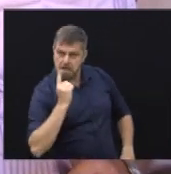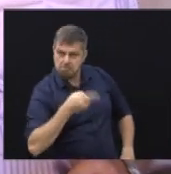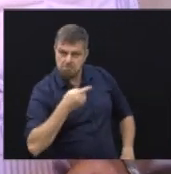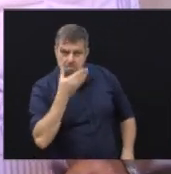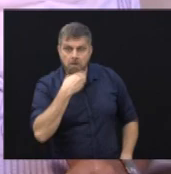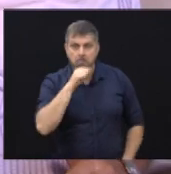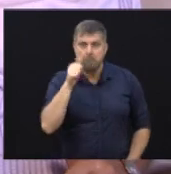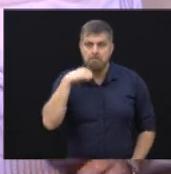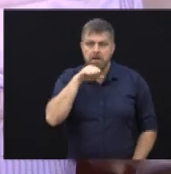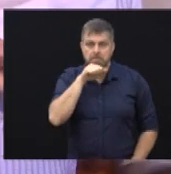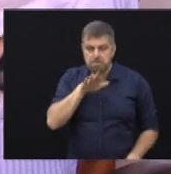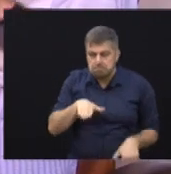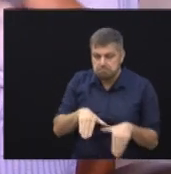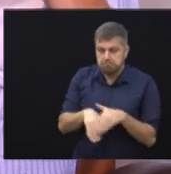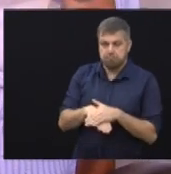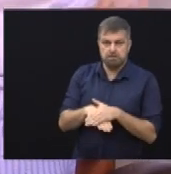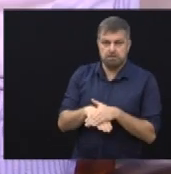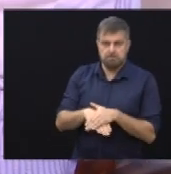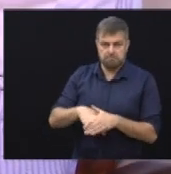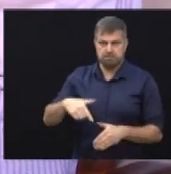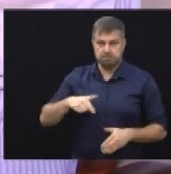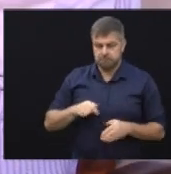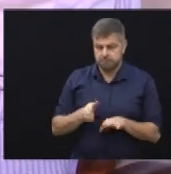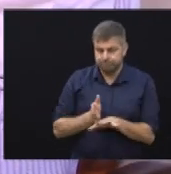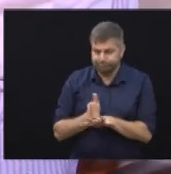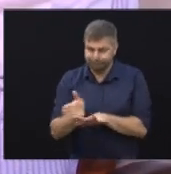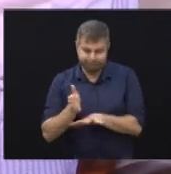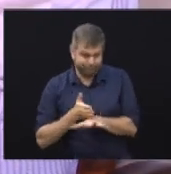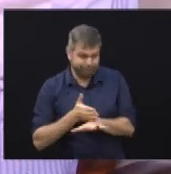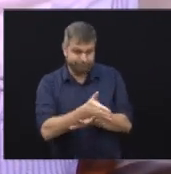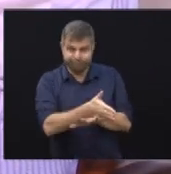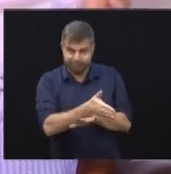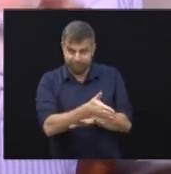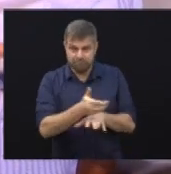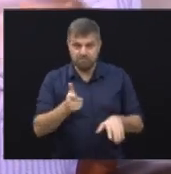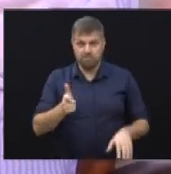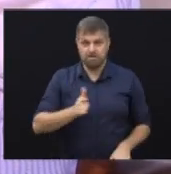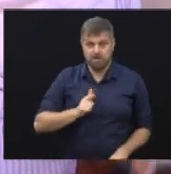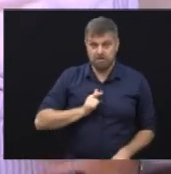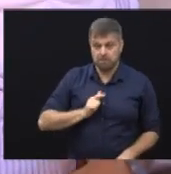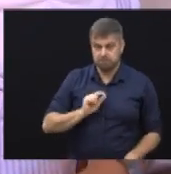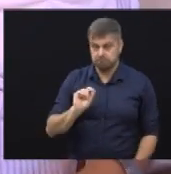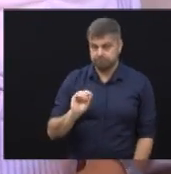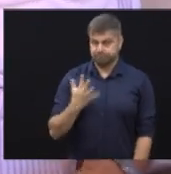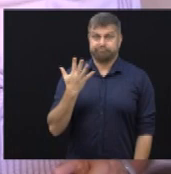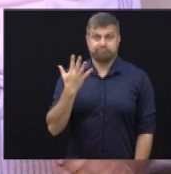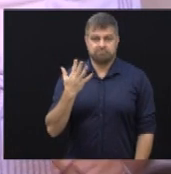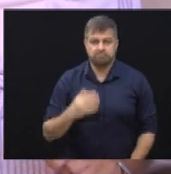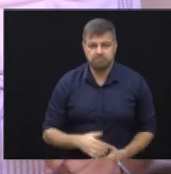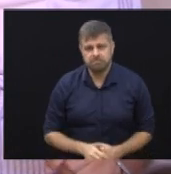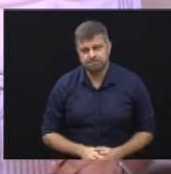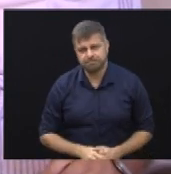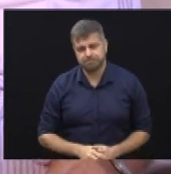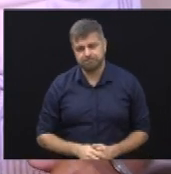que manda. Então, nós vemos os extremos ocorrendo também, né? Que isso é algo